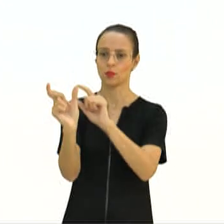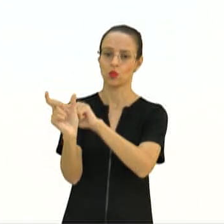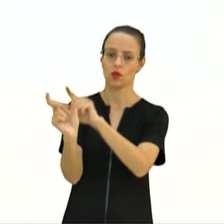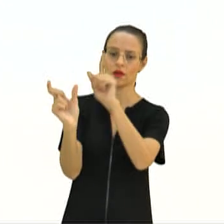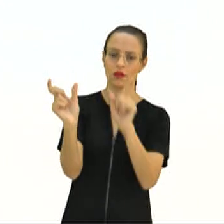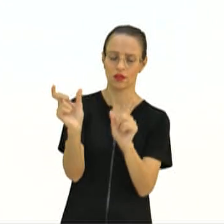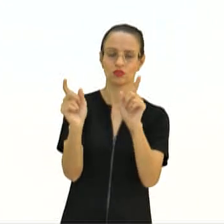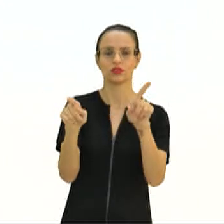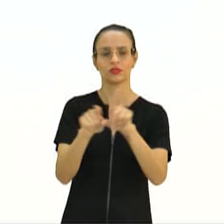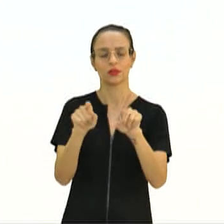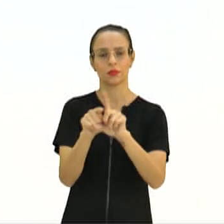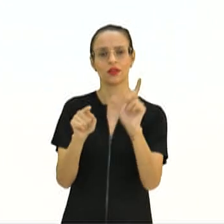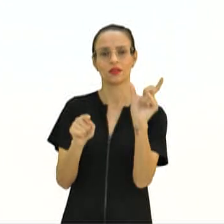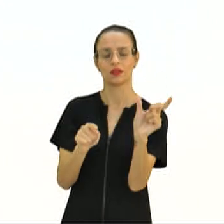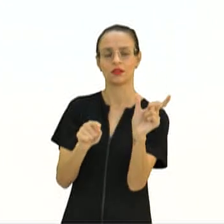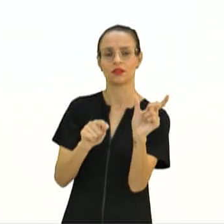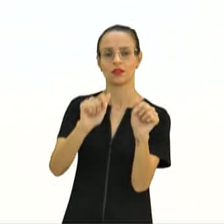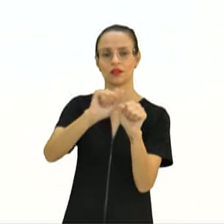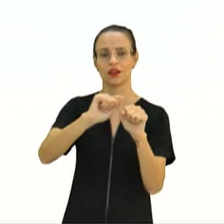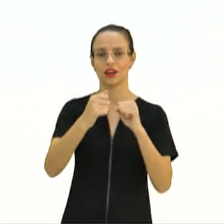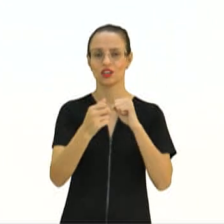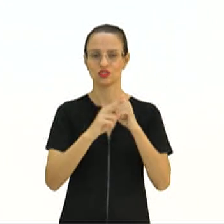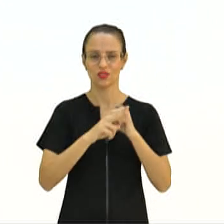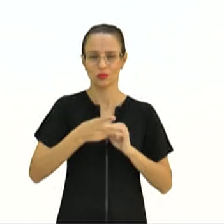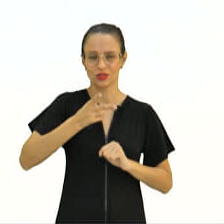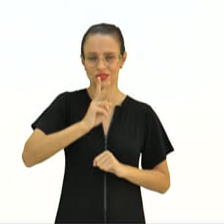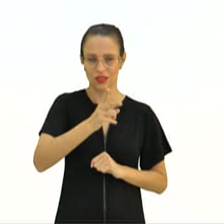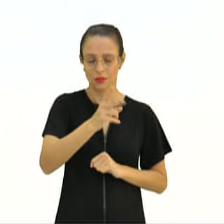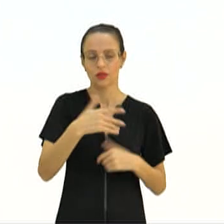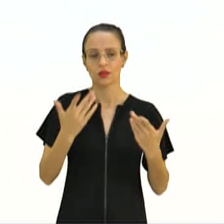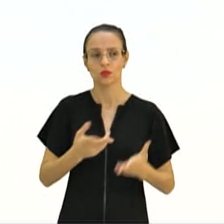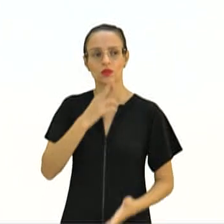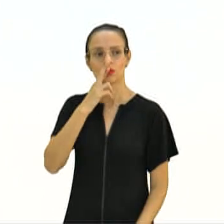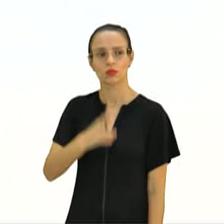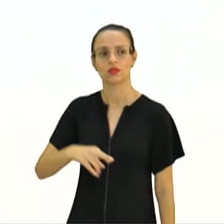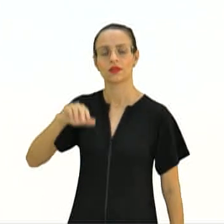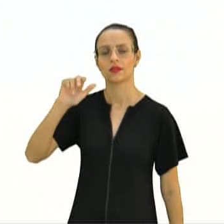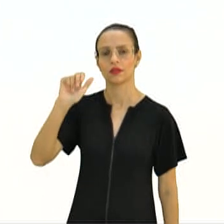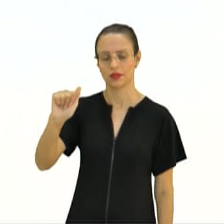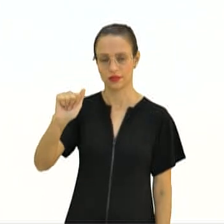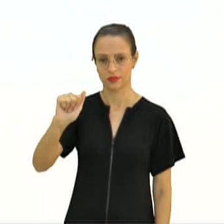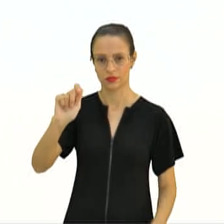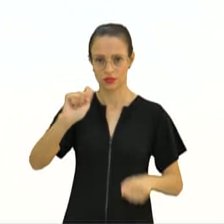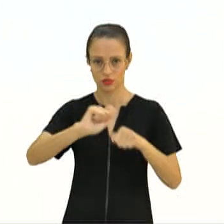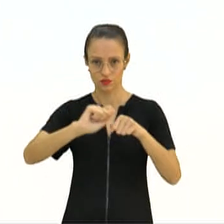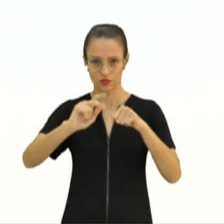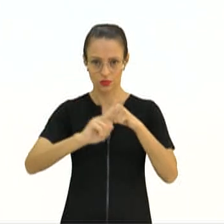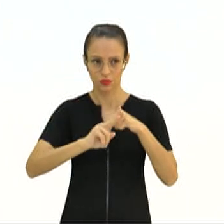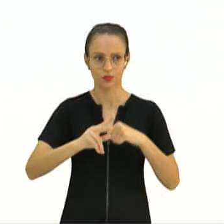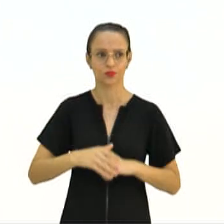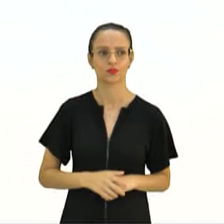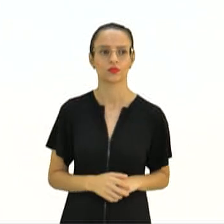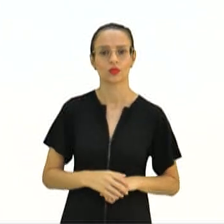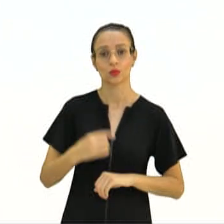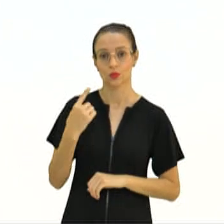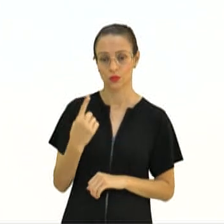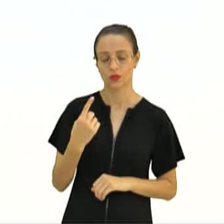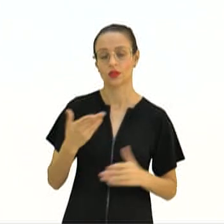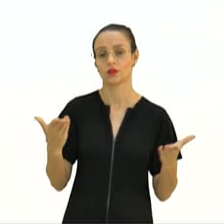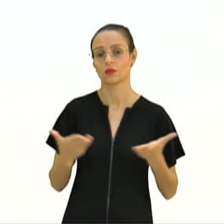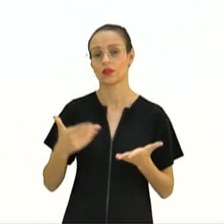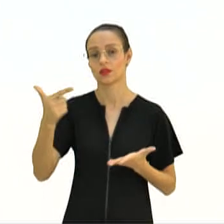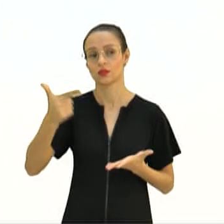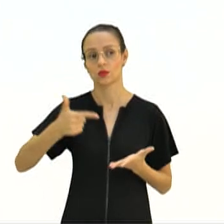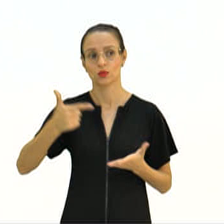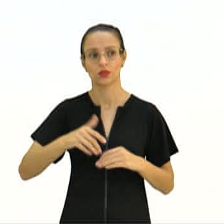do sempre. O sempre é um advérbio, então a resposta é a para o enunciado 1. Agora, sobre o enunciado 2,